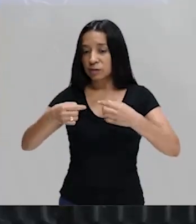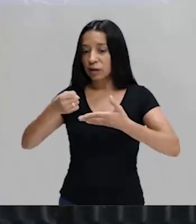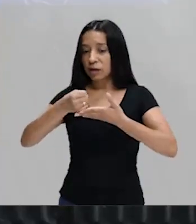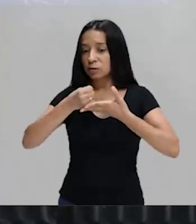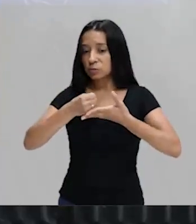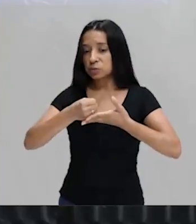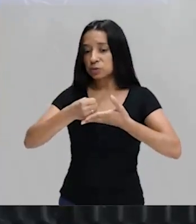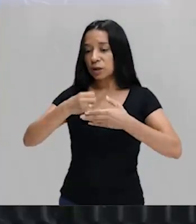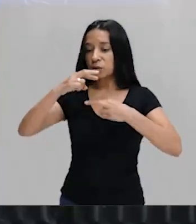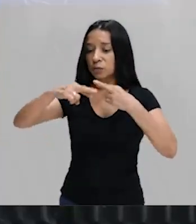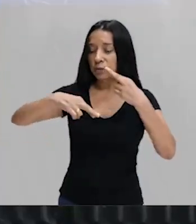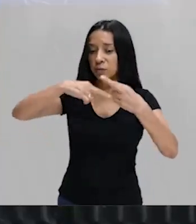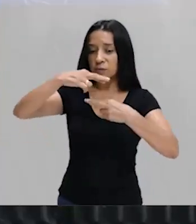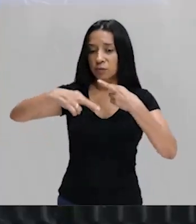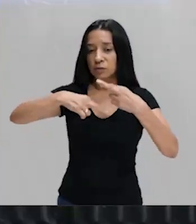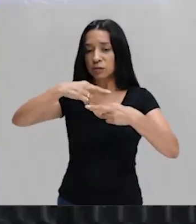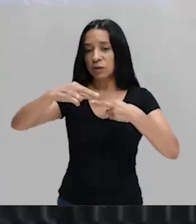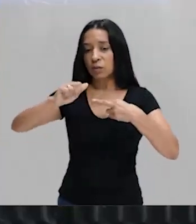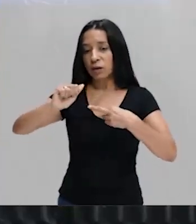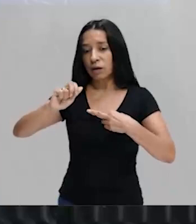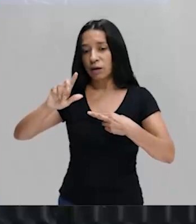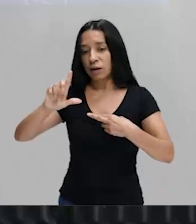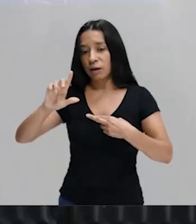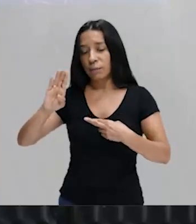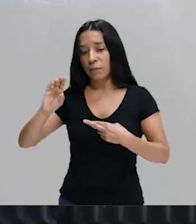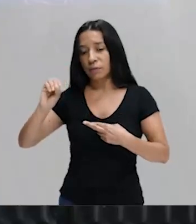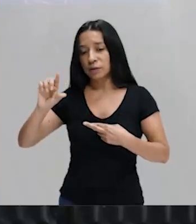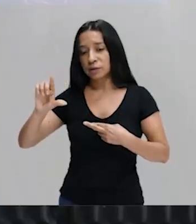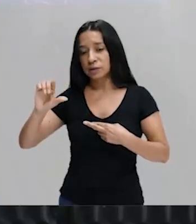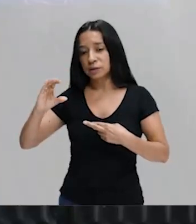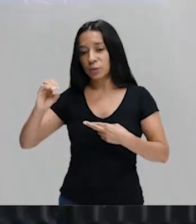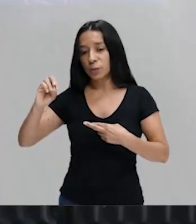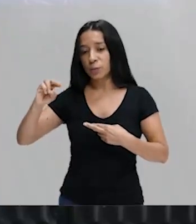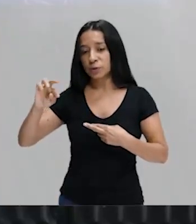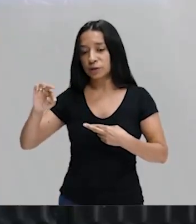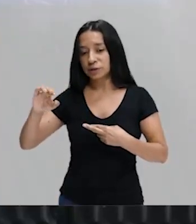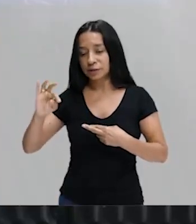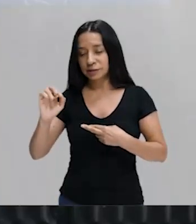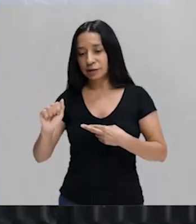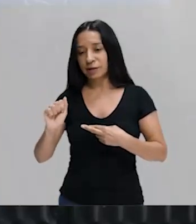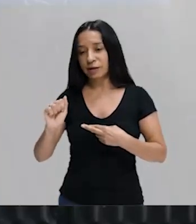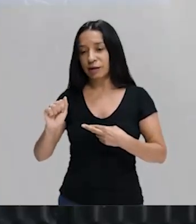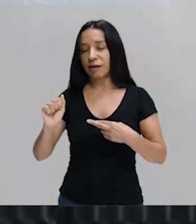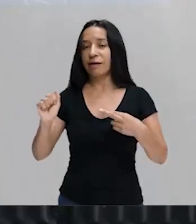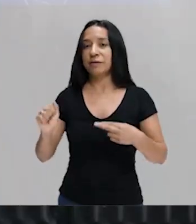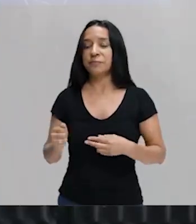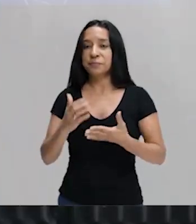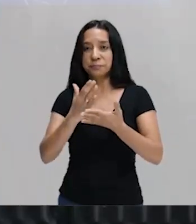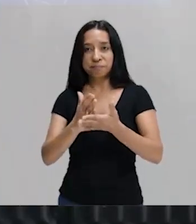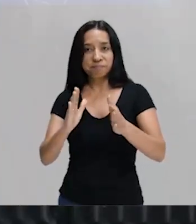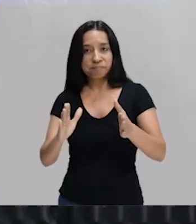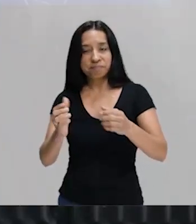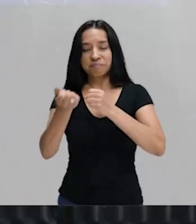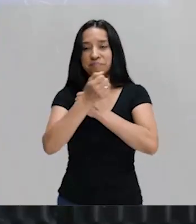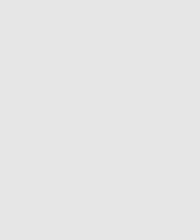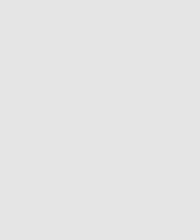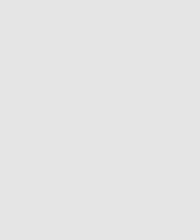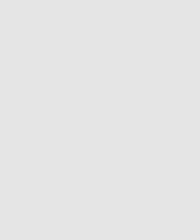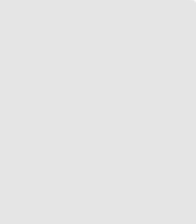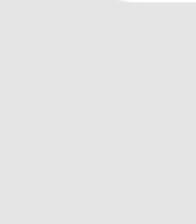abolicionista, que foi decisivo para a abolição da escravidão no Brasil. Ok, galera? Um grande abraço e até o nosso próximo encontro.